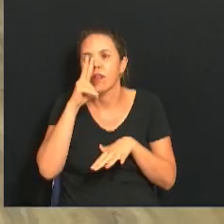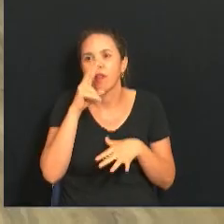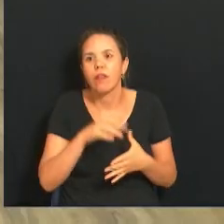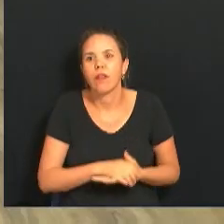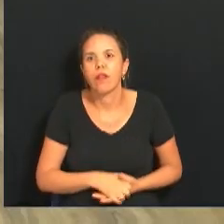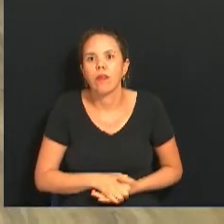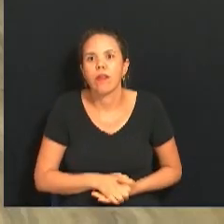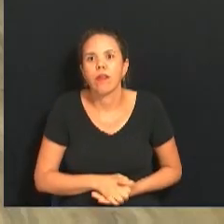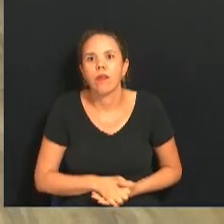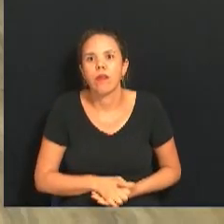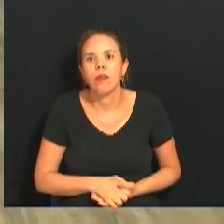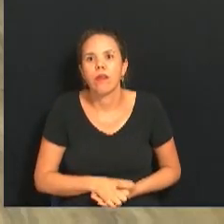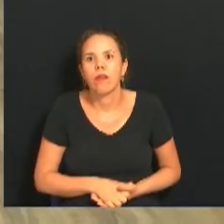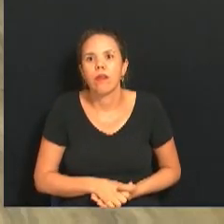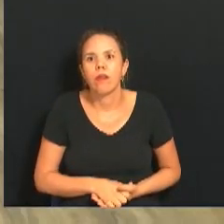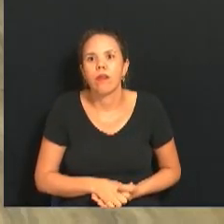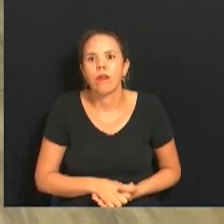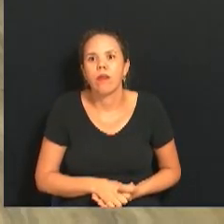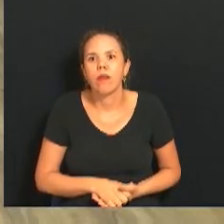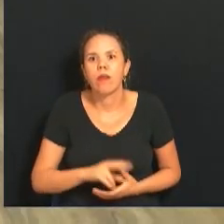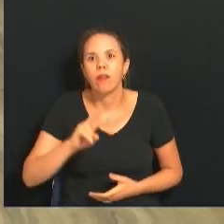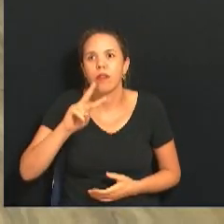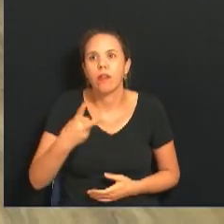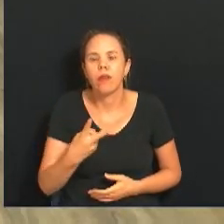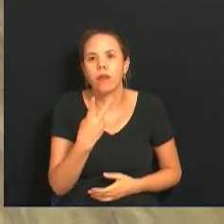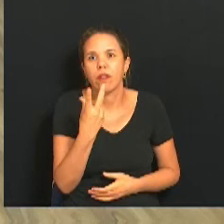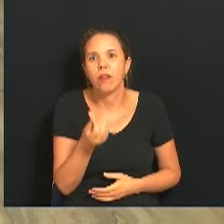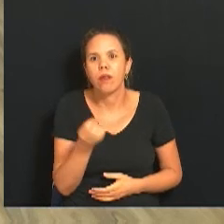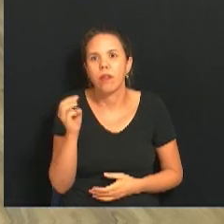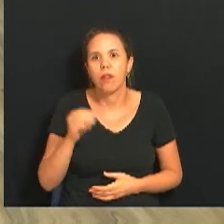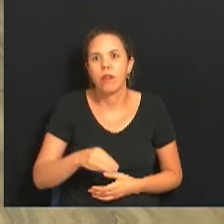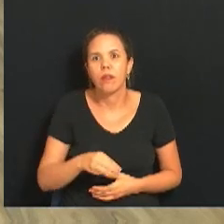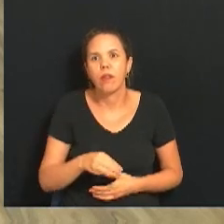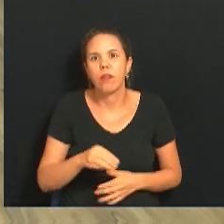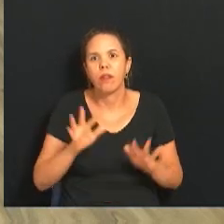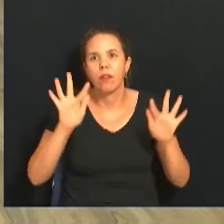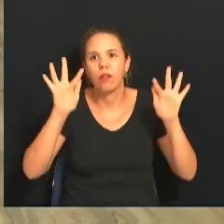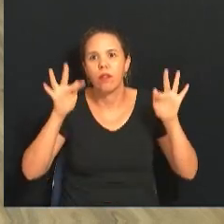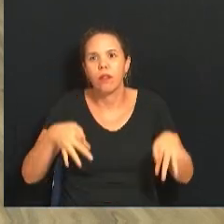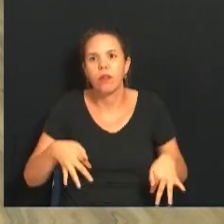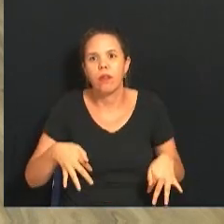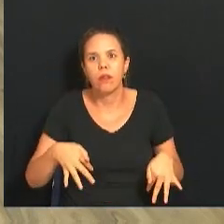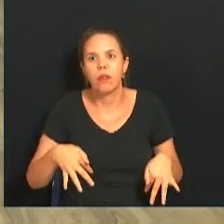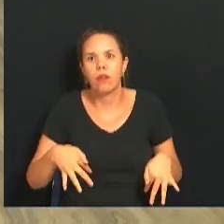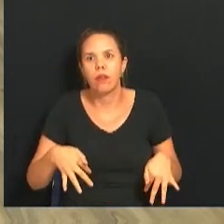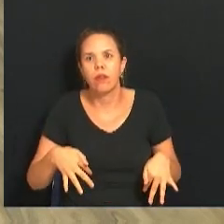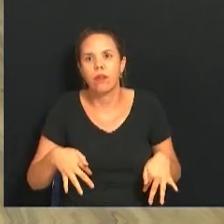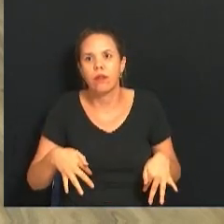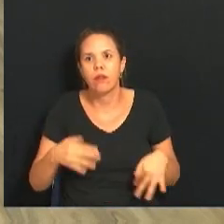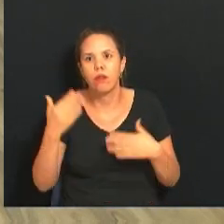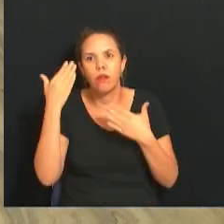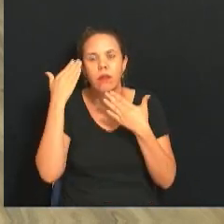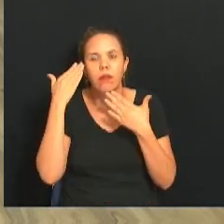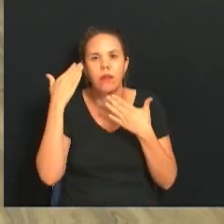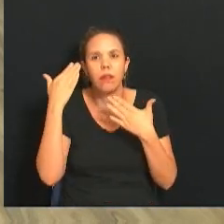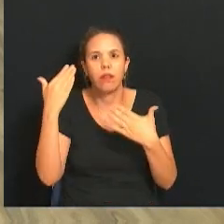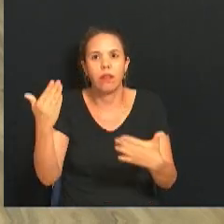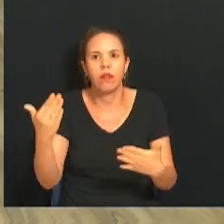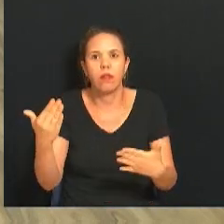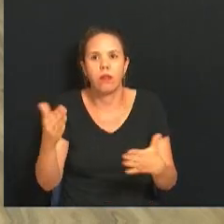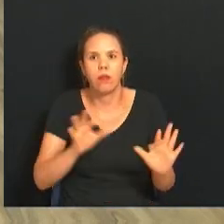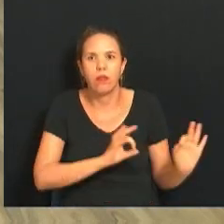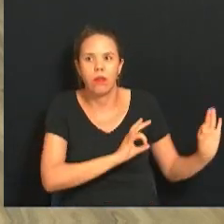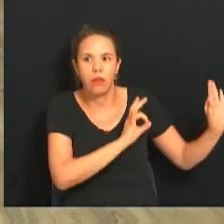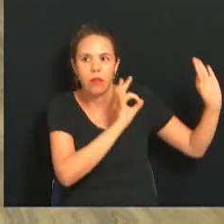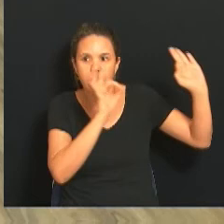intensidade. 2 horas e 26 minutos, o Câmara Notícia fica por aqui. Muito obrigado pela sua companhia,